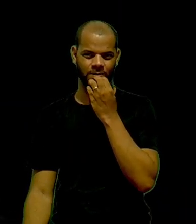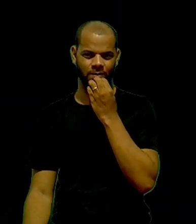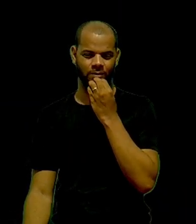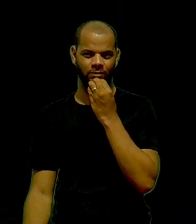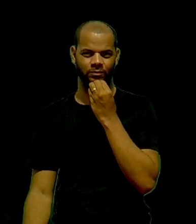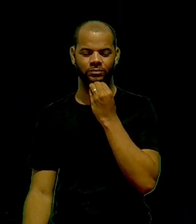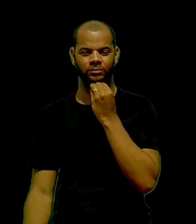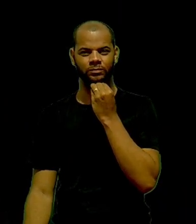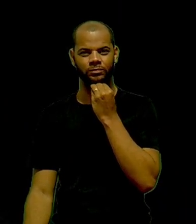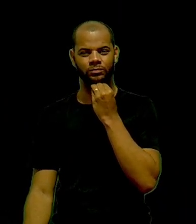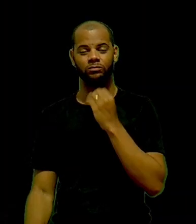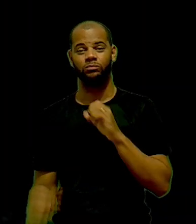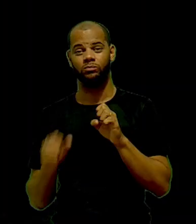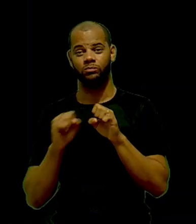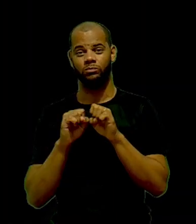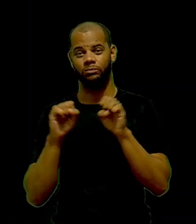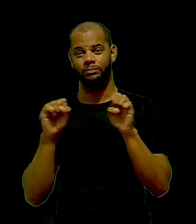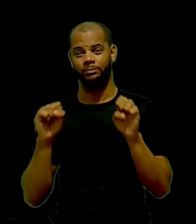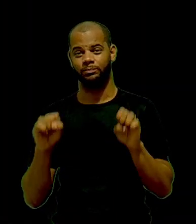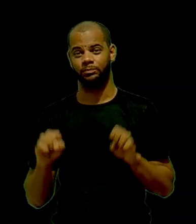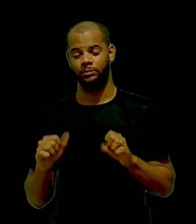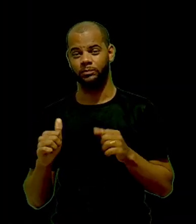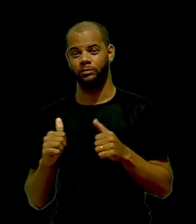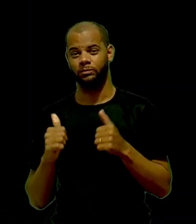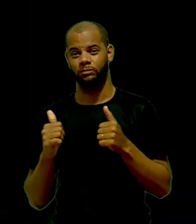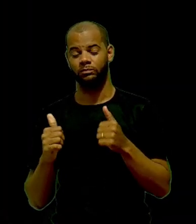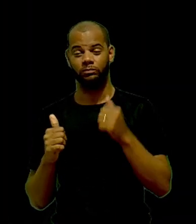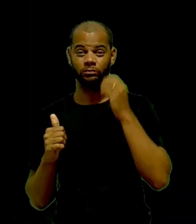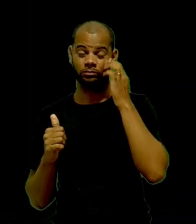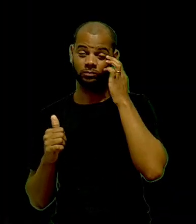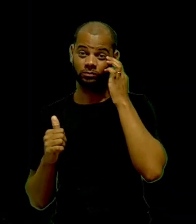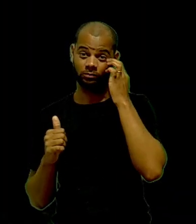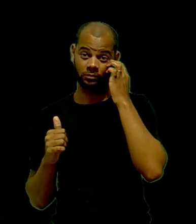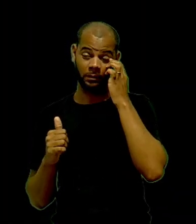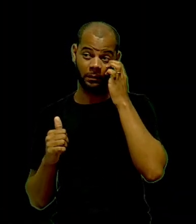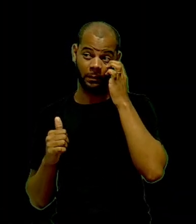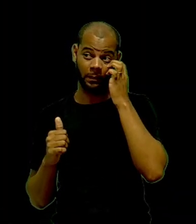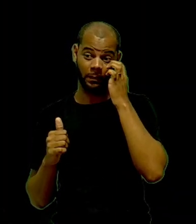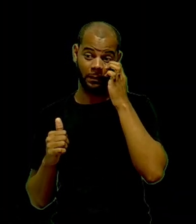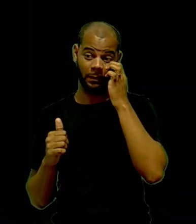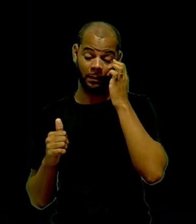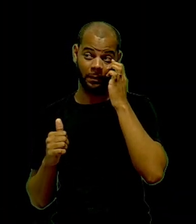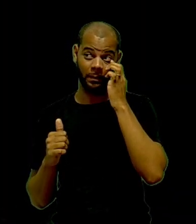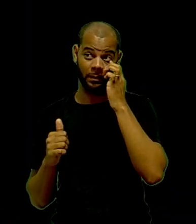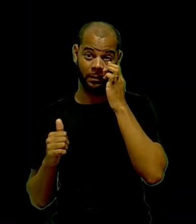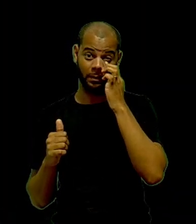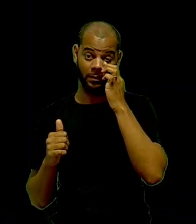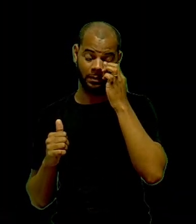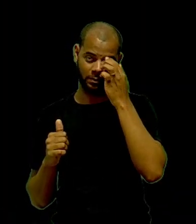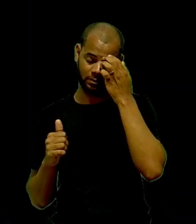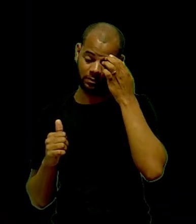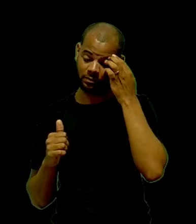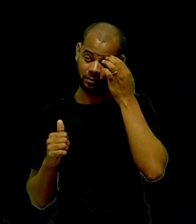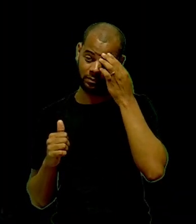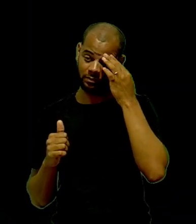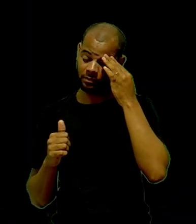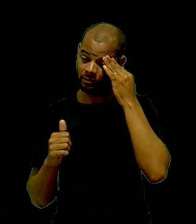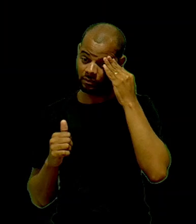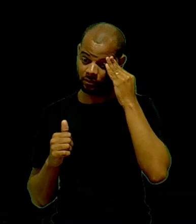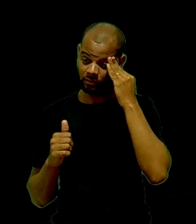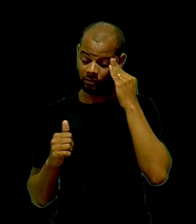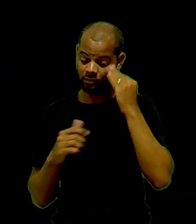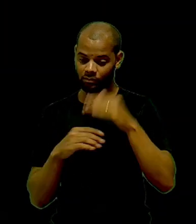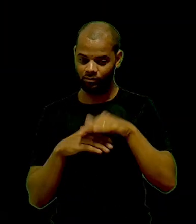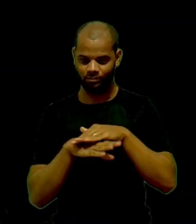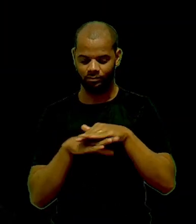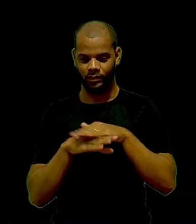Esses sistemas, eles têm uma vantagem, como a geração fotovoltaica. Ele consegue armazenar pequena parcela